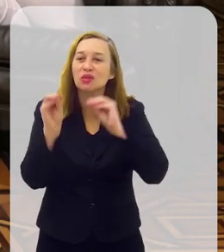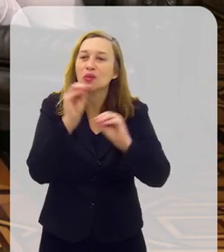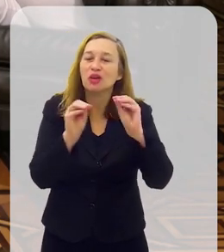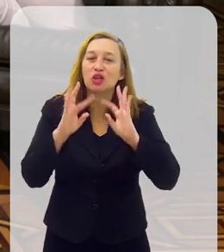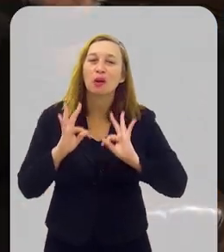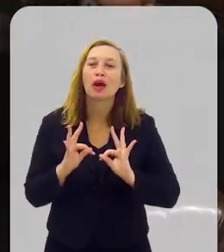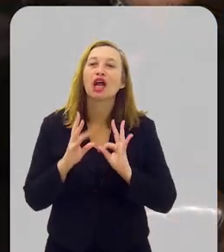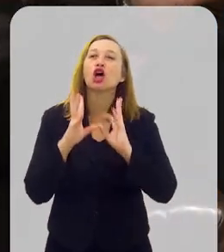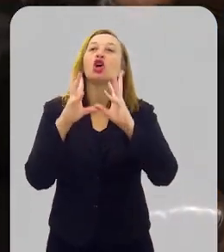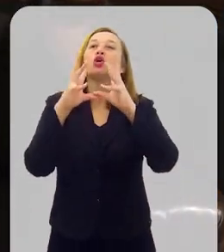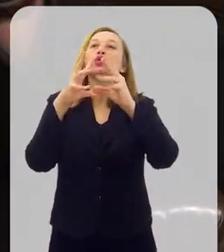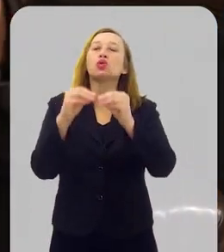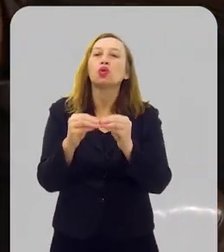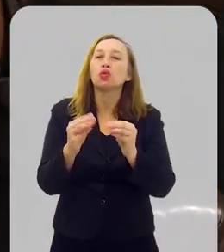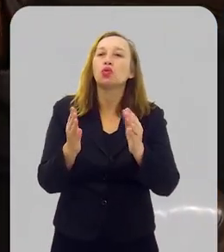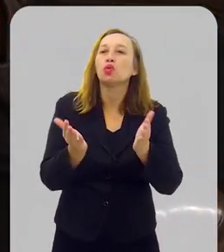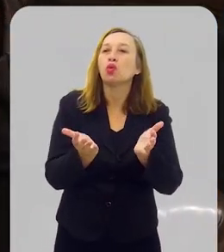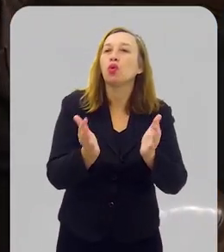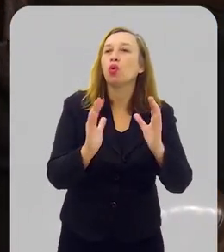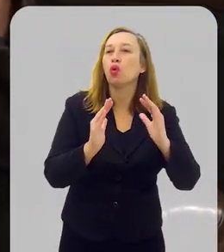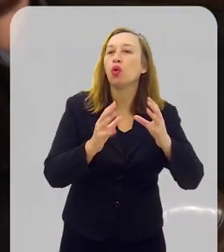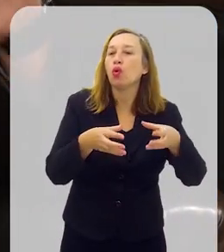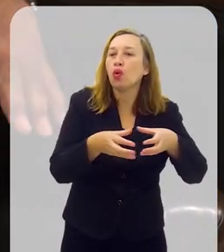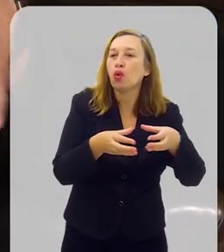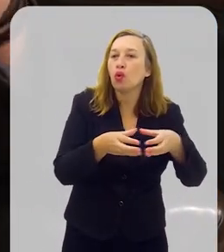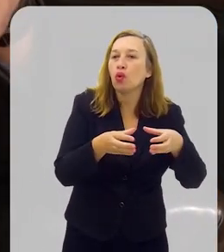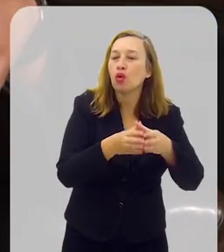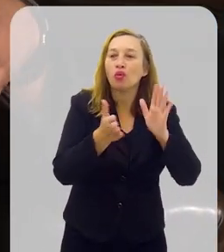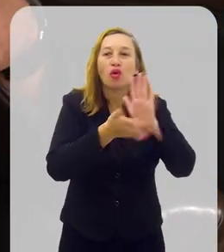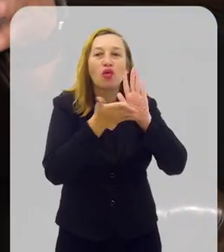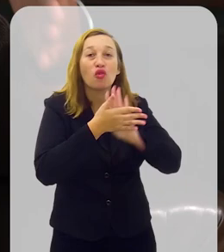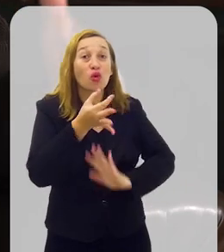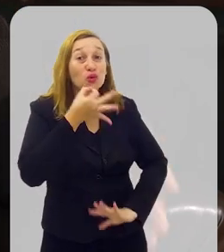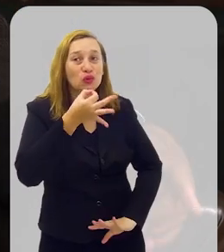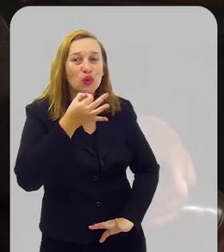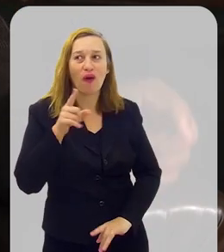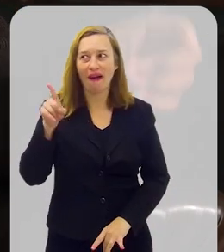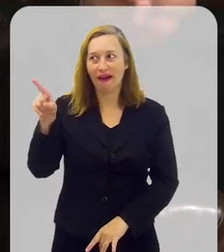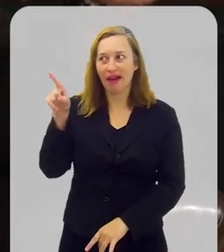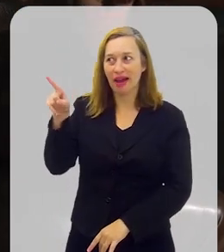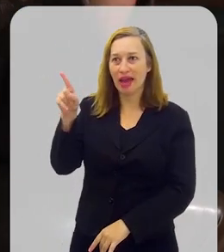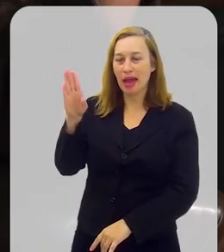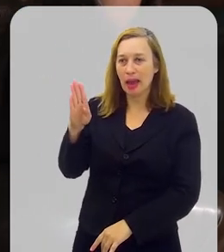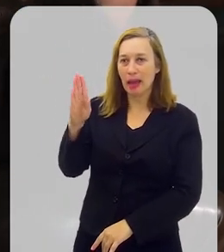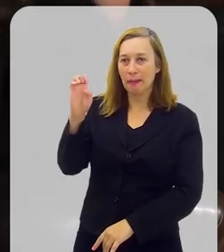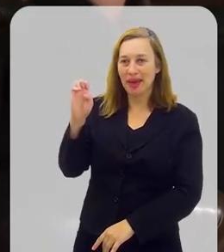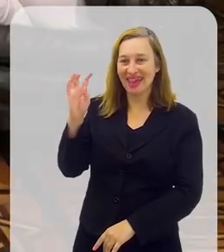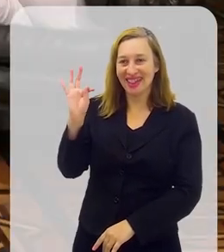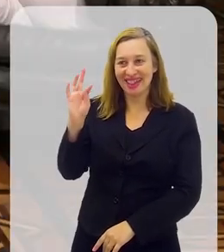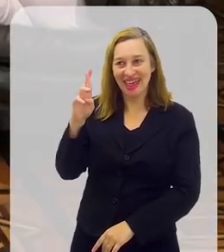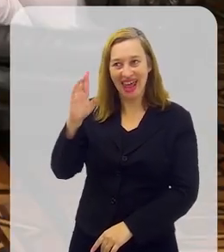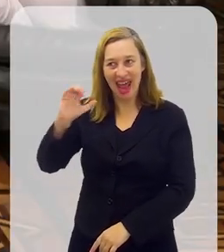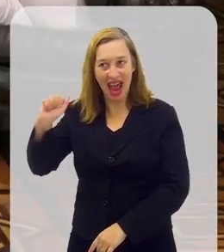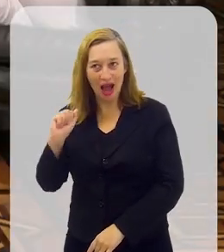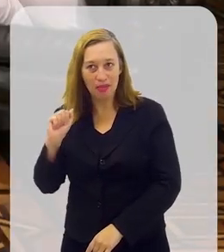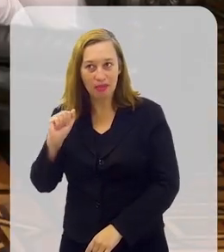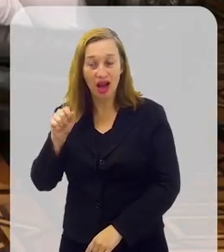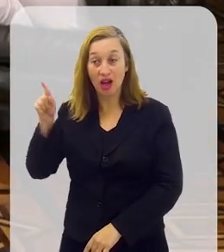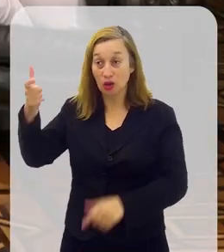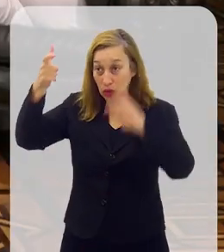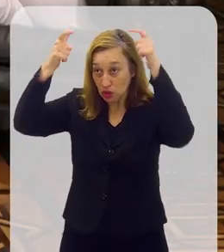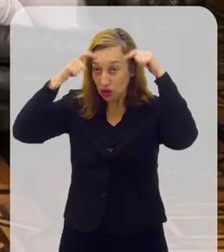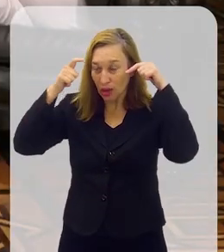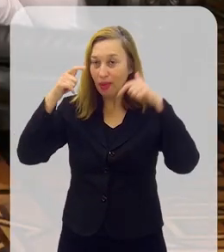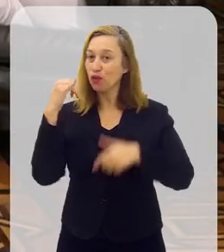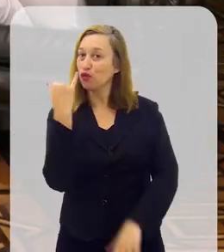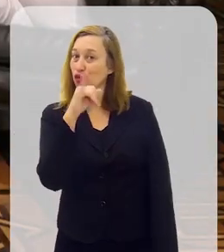mandasse um beijo para essa turma essa turma do lovo som a turma que você ama por favor aquele ali é beterraba é o beterraba